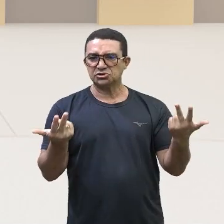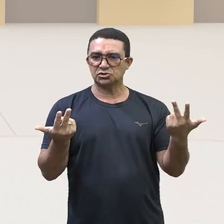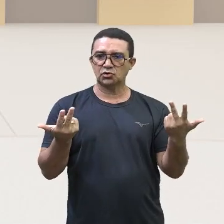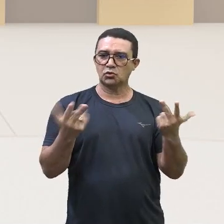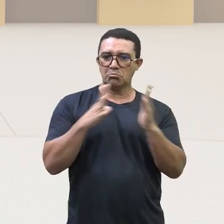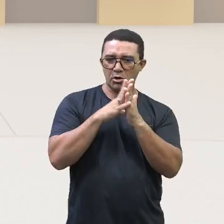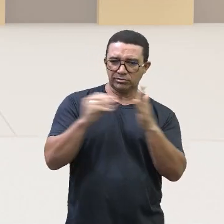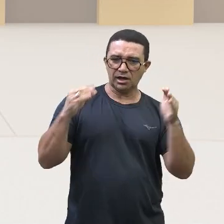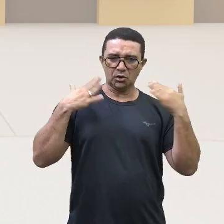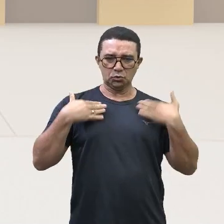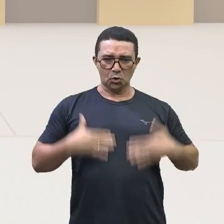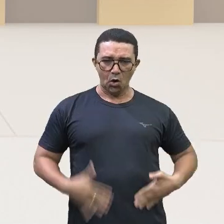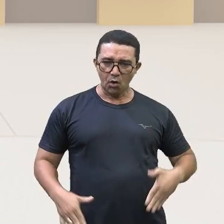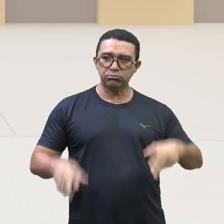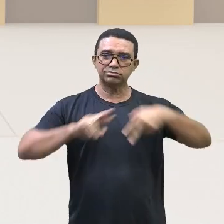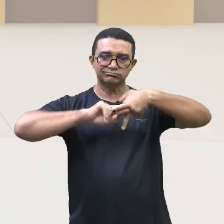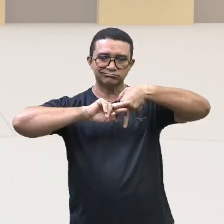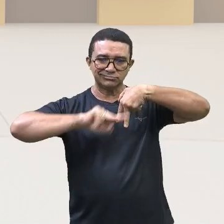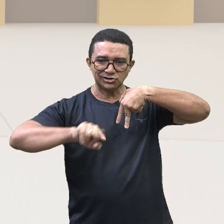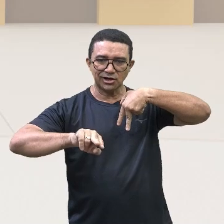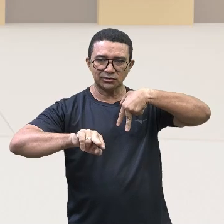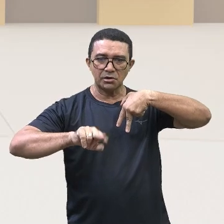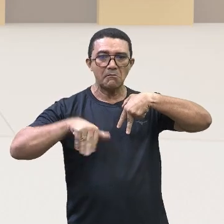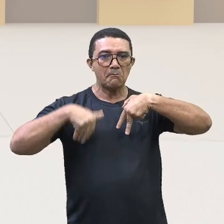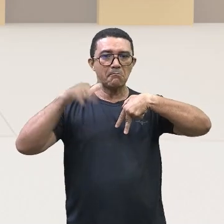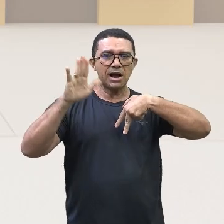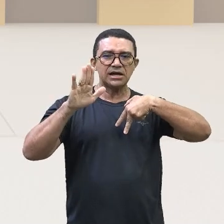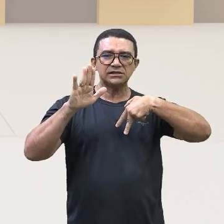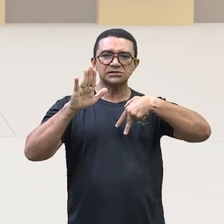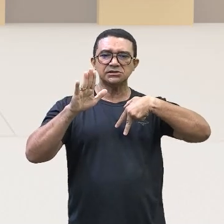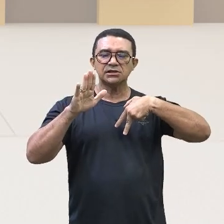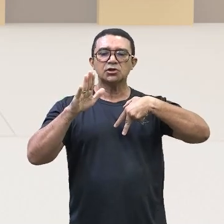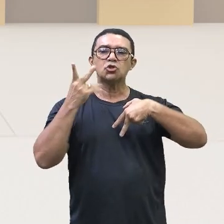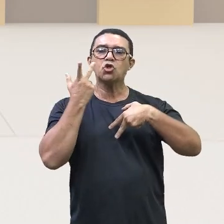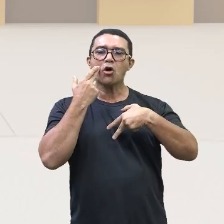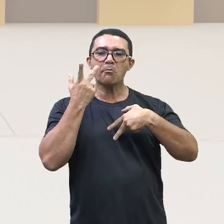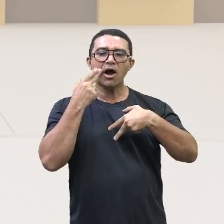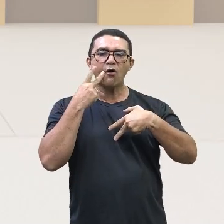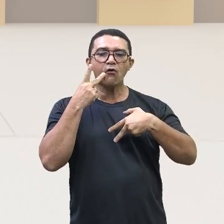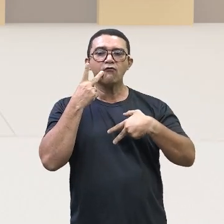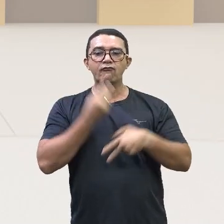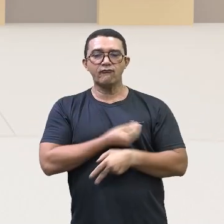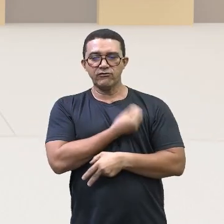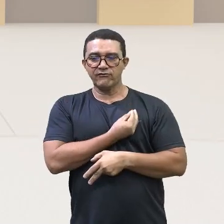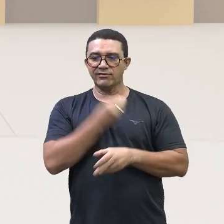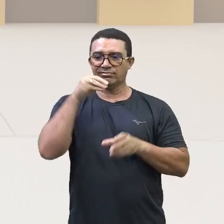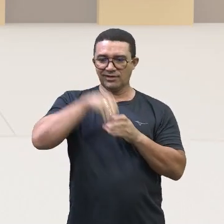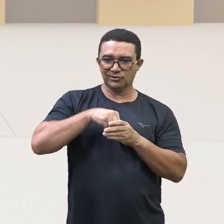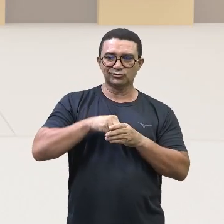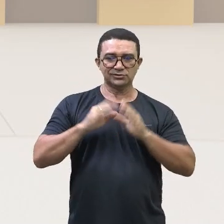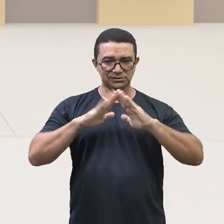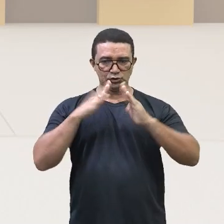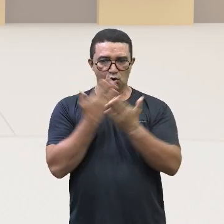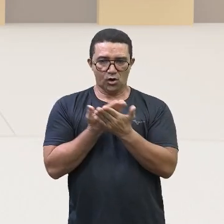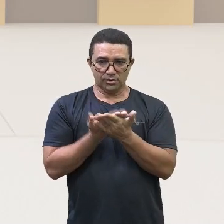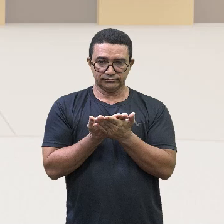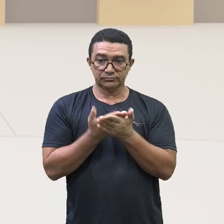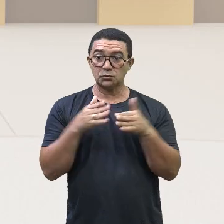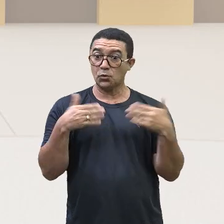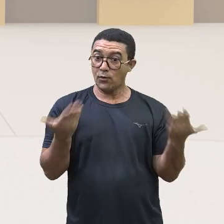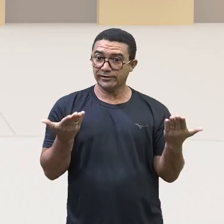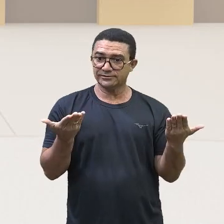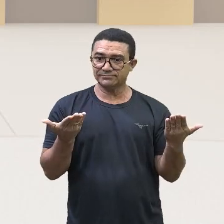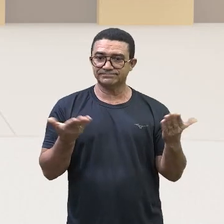étnicos, estéticos de gênero, mais comuns vivenciados na comunidade escolar? Quais?